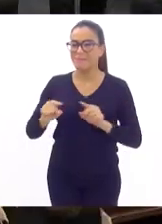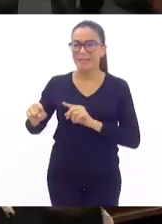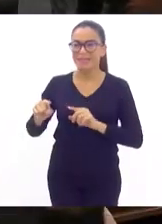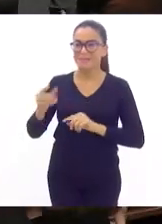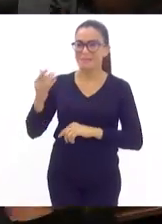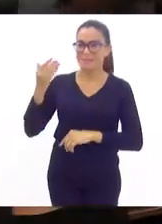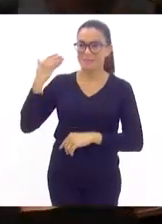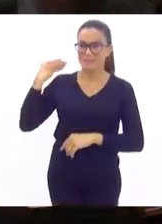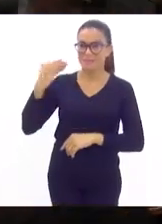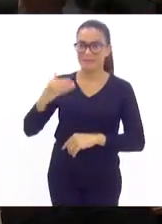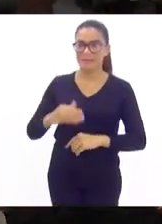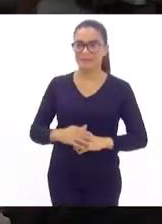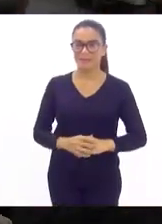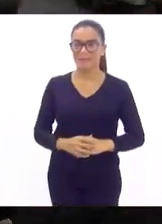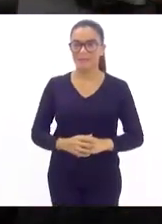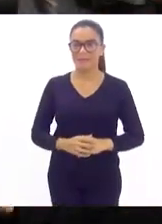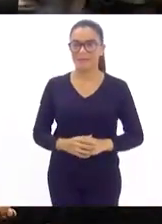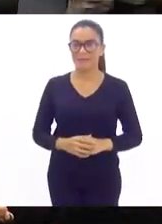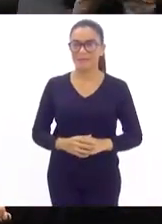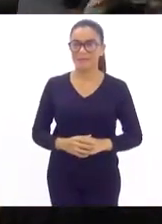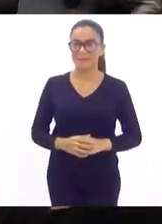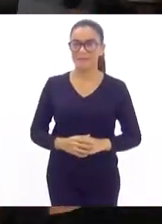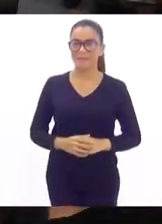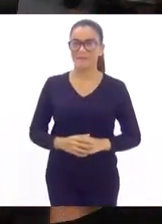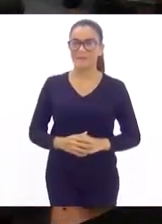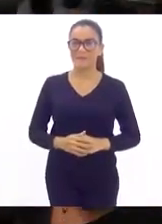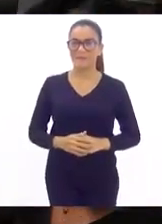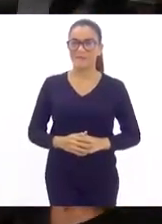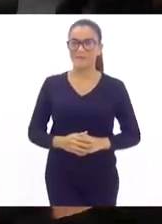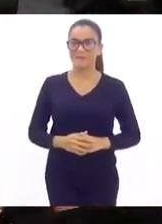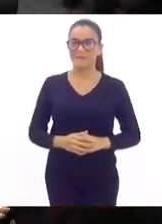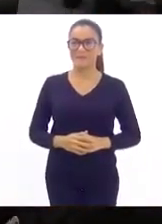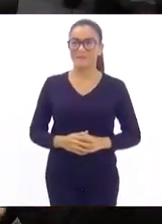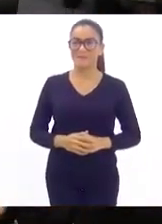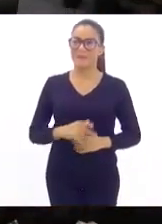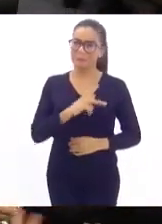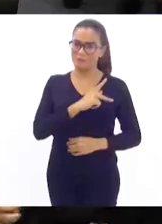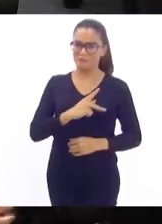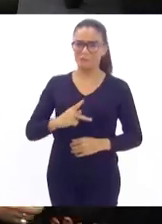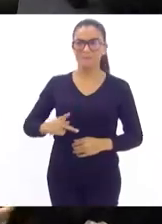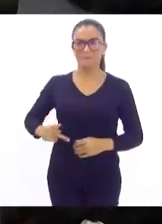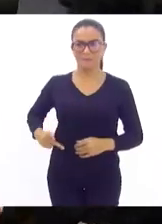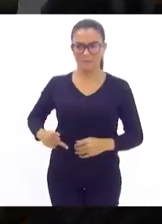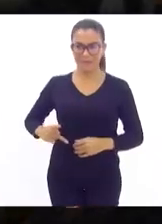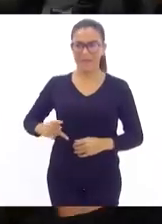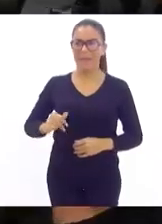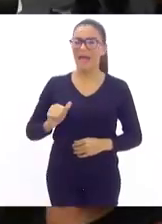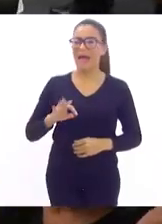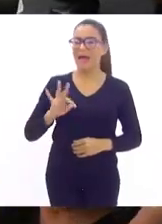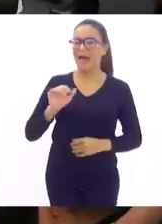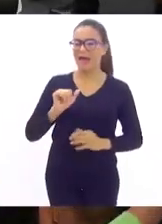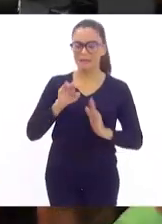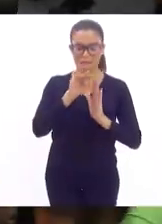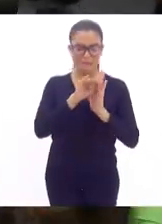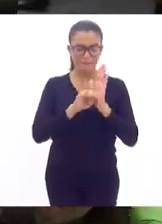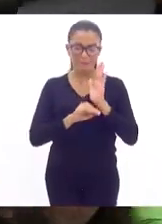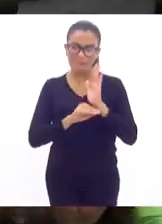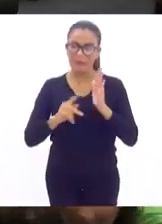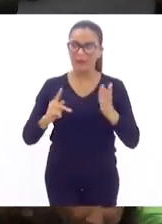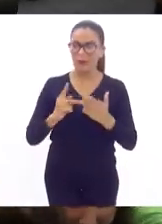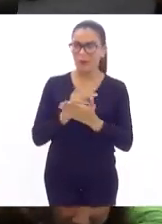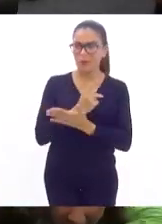Muito obrigado. Está aqui o Vinícius. Presidente, a ata reflete com exatidão o ocorrido